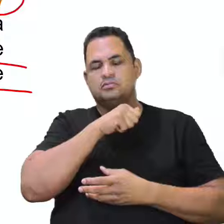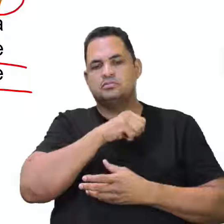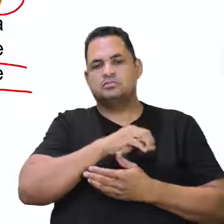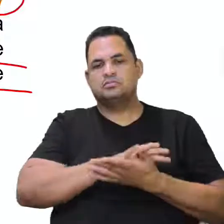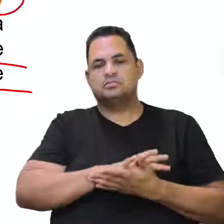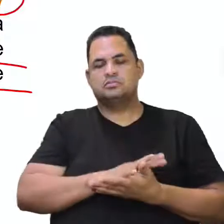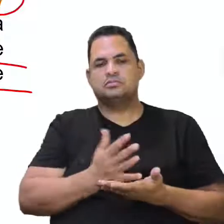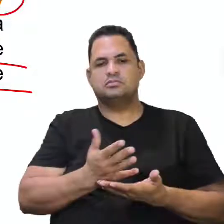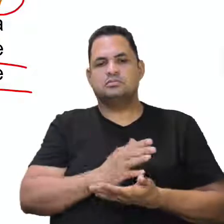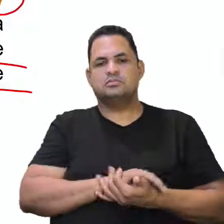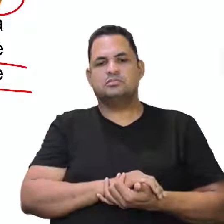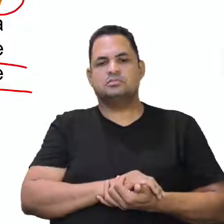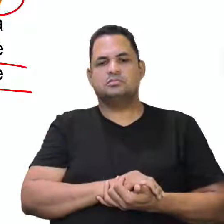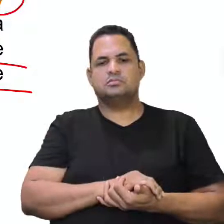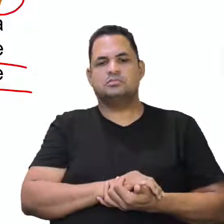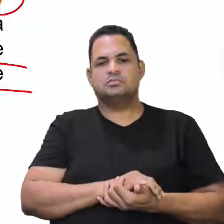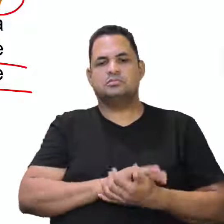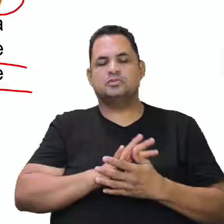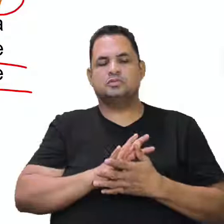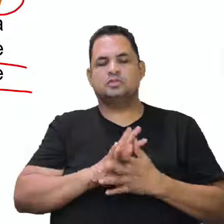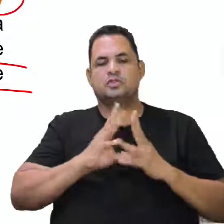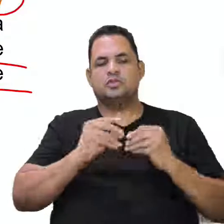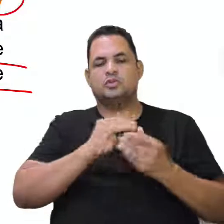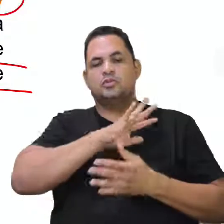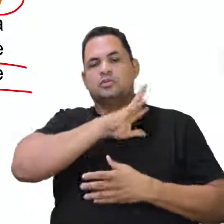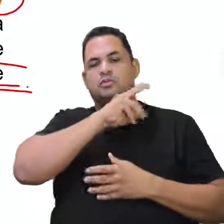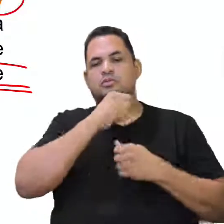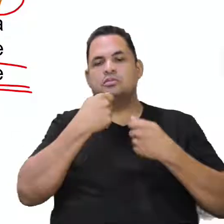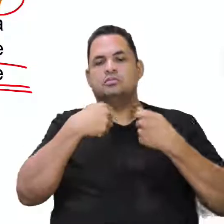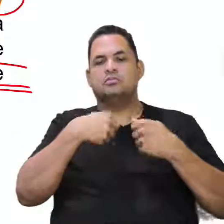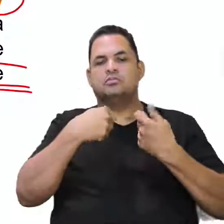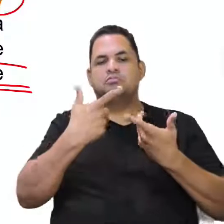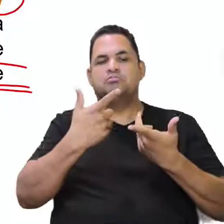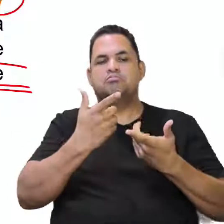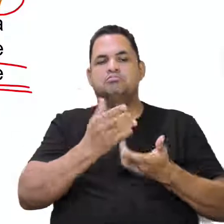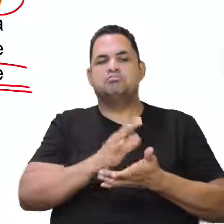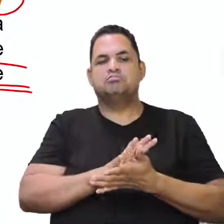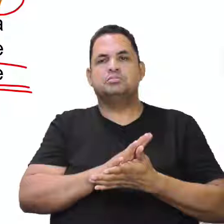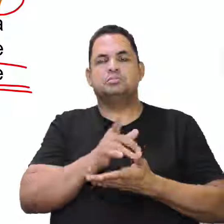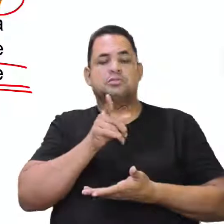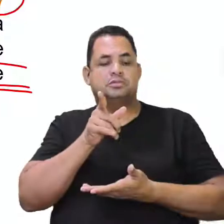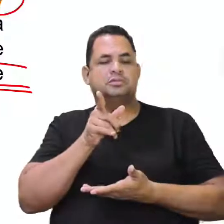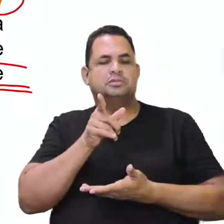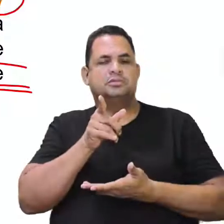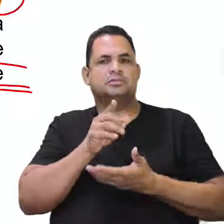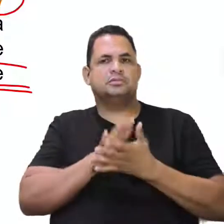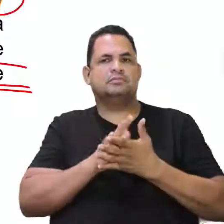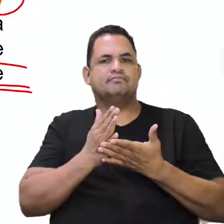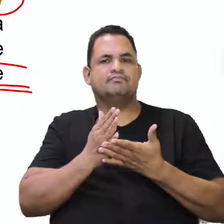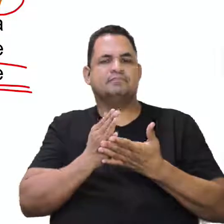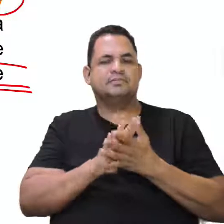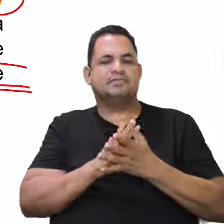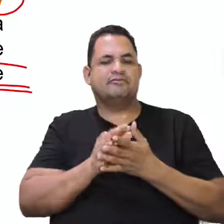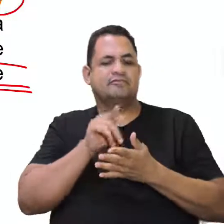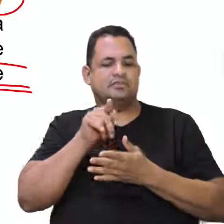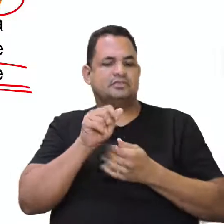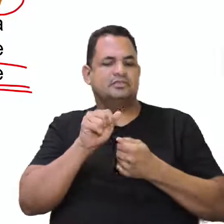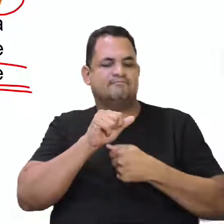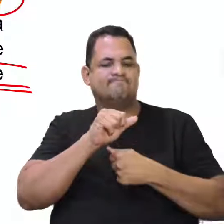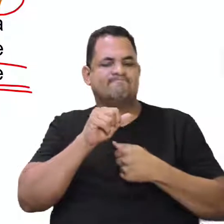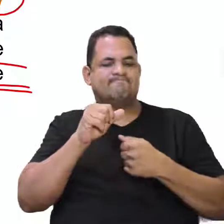singular, a palavra animal está no singular, todo animal precisa de uma chance de fazer você happy,